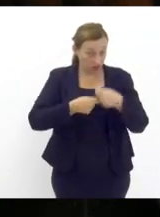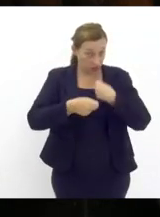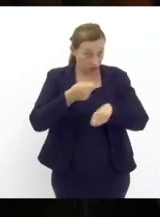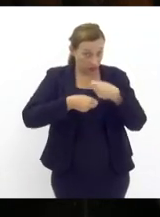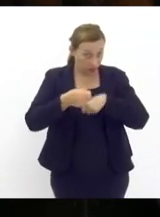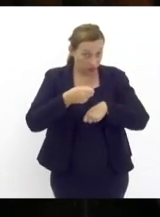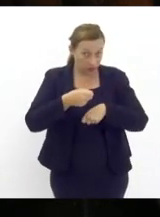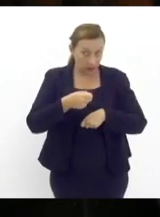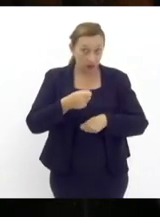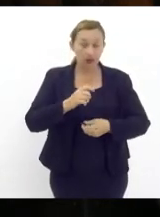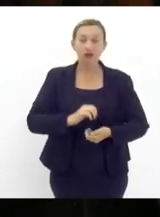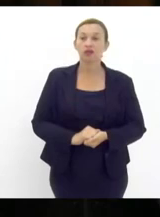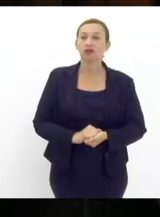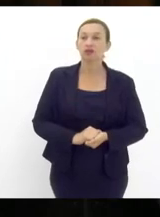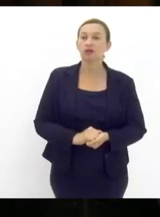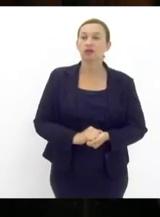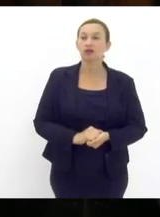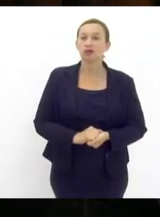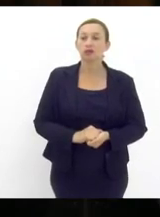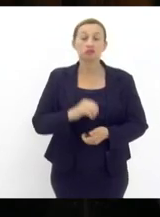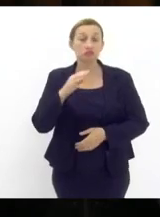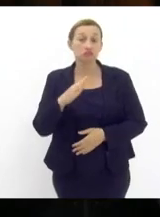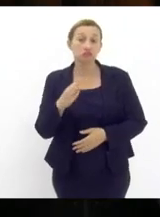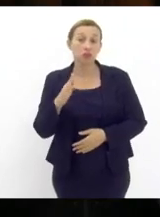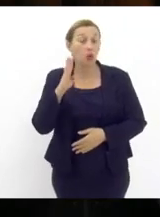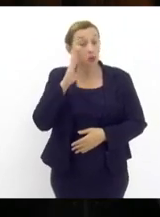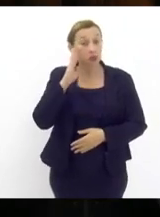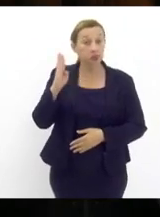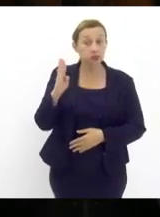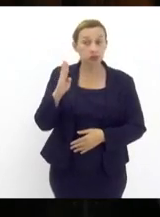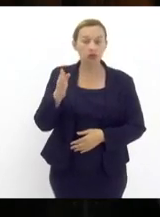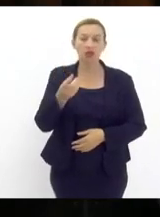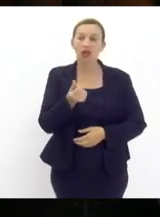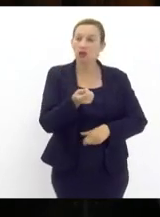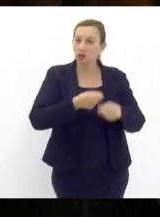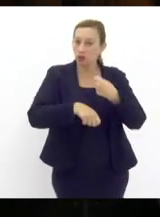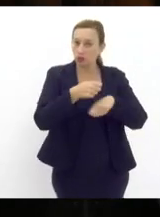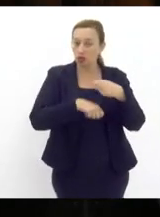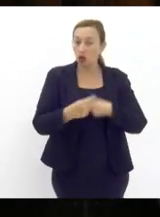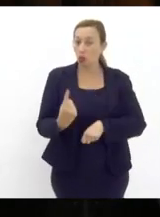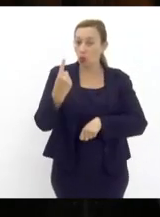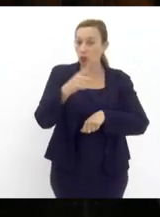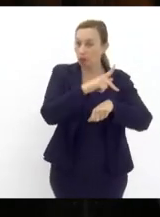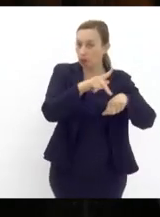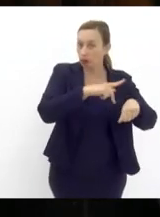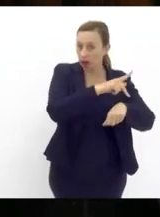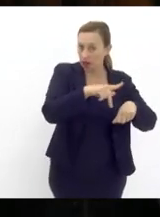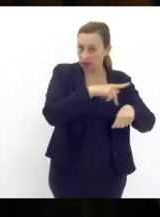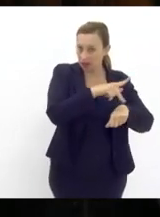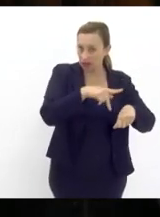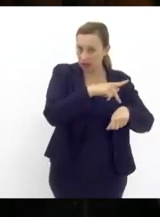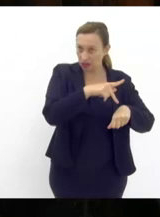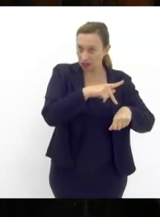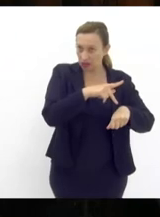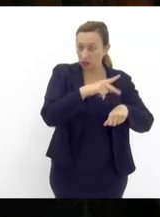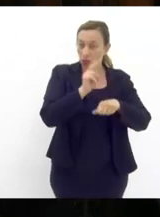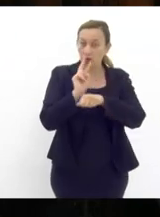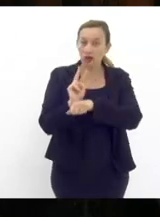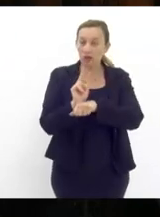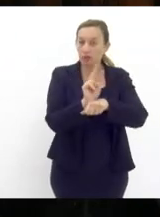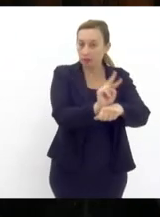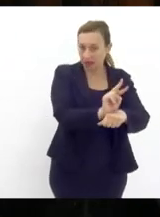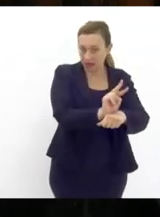o um dos beabá da economia é que um país quando toma empréstimo